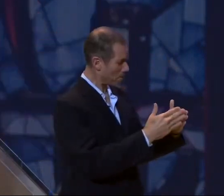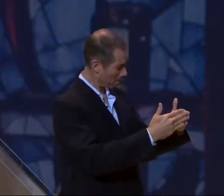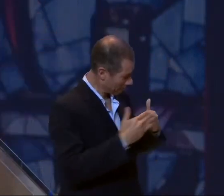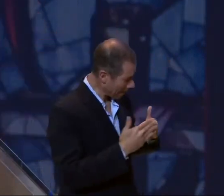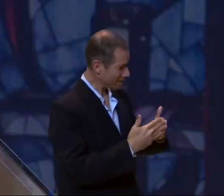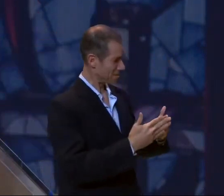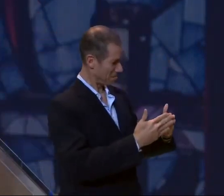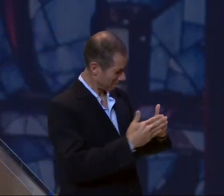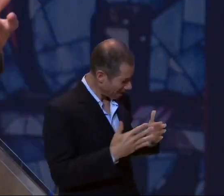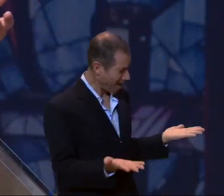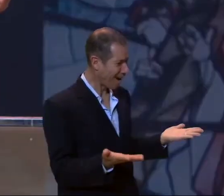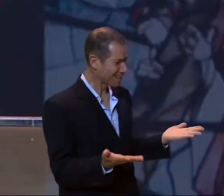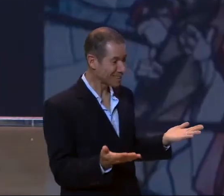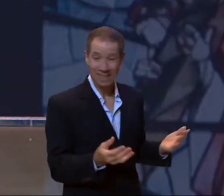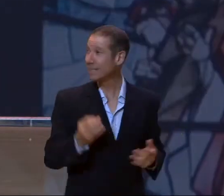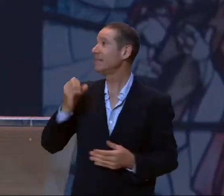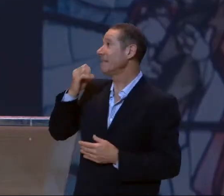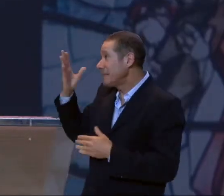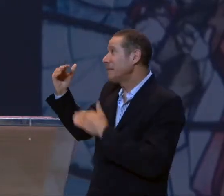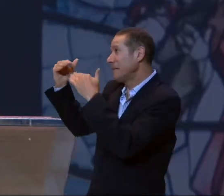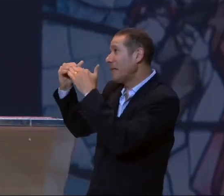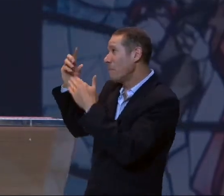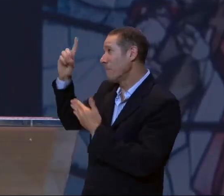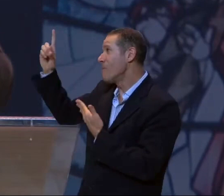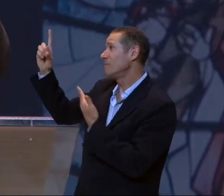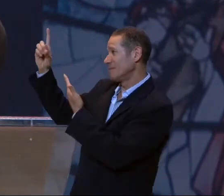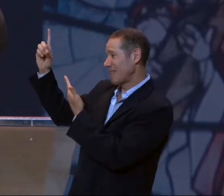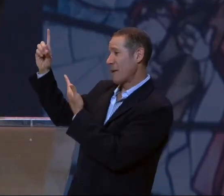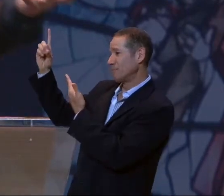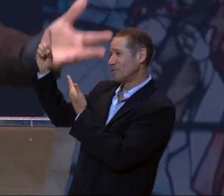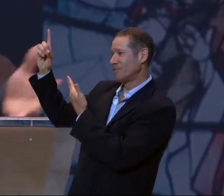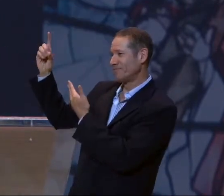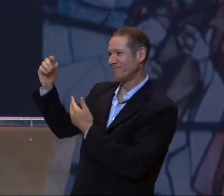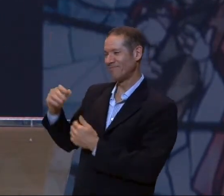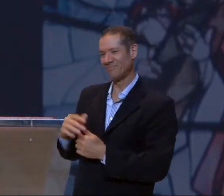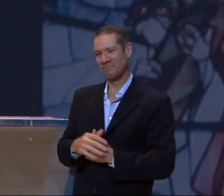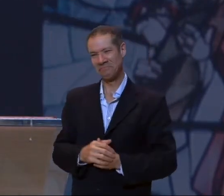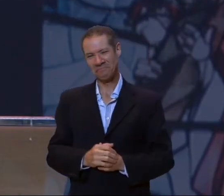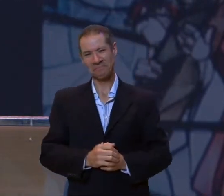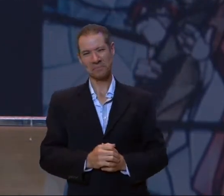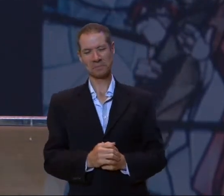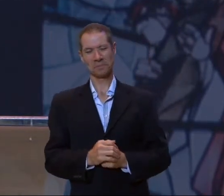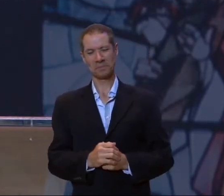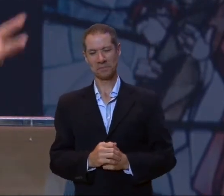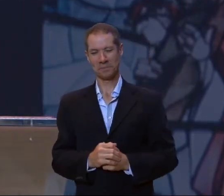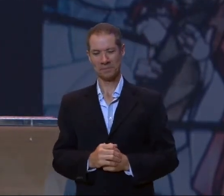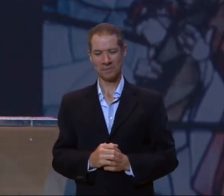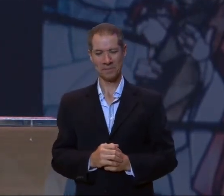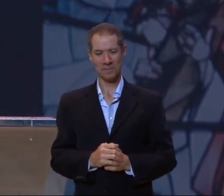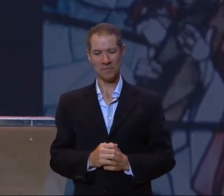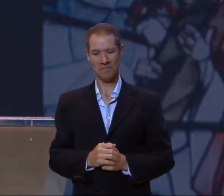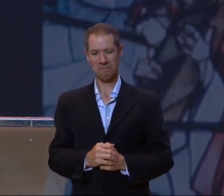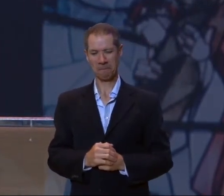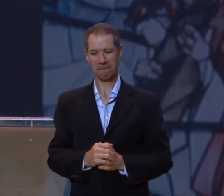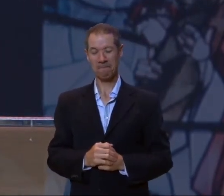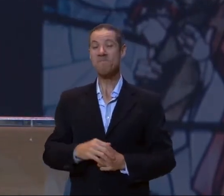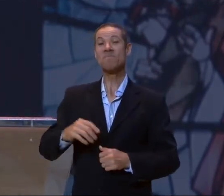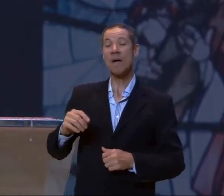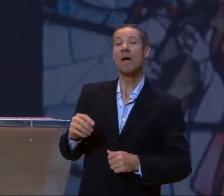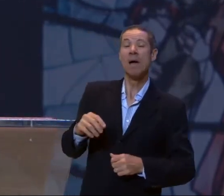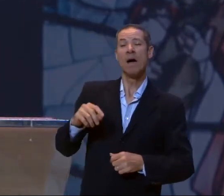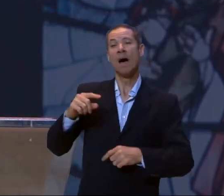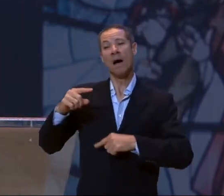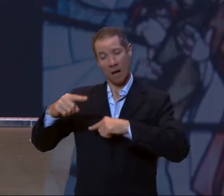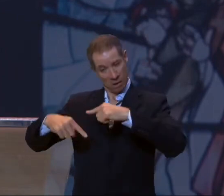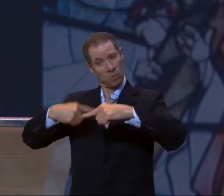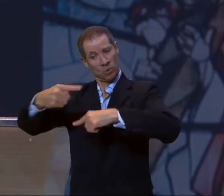pede. E eu falei: tá bom, Deus, derrama algo, faz algo. No dia seguinte,